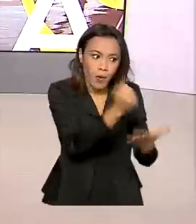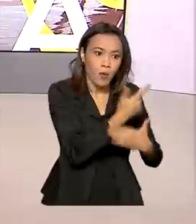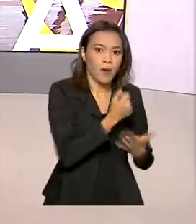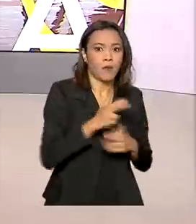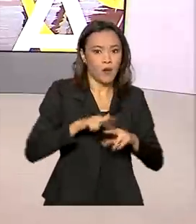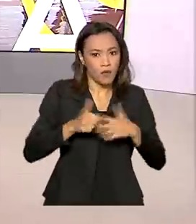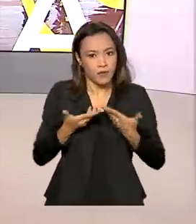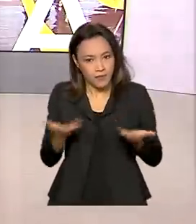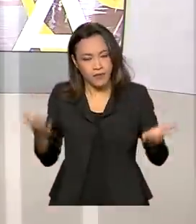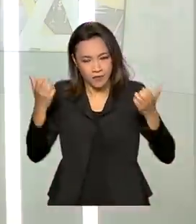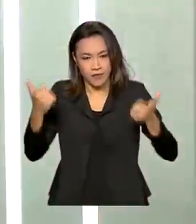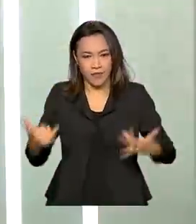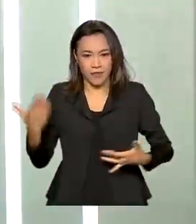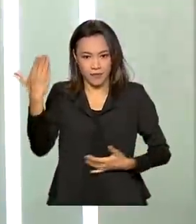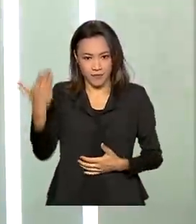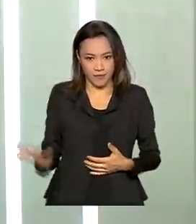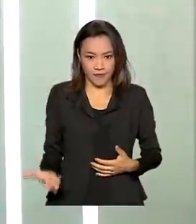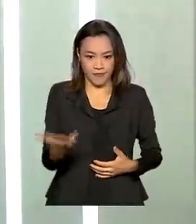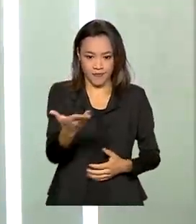Ricardo Caldas.